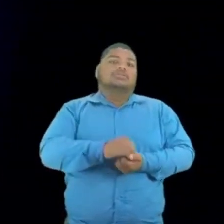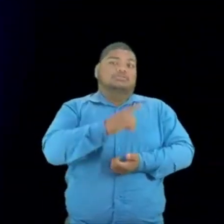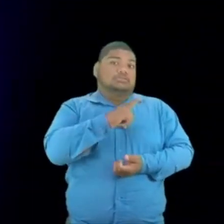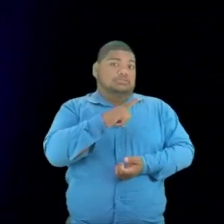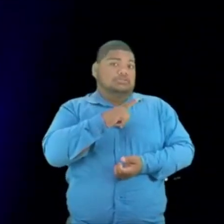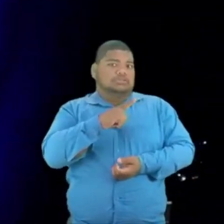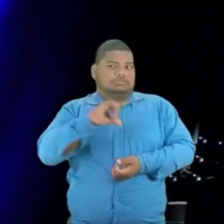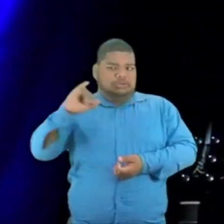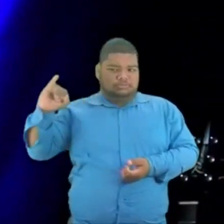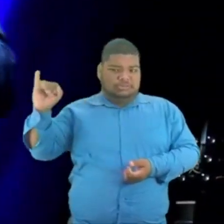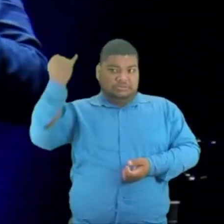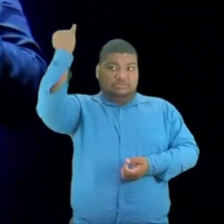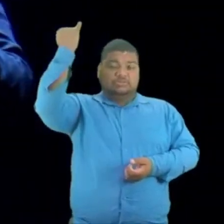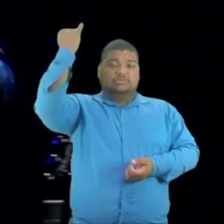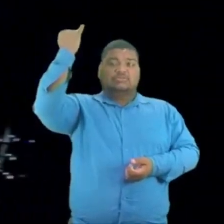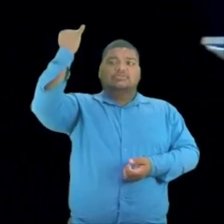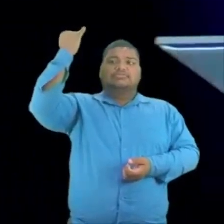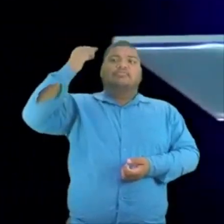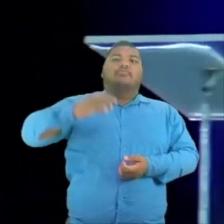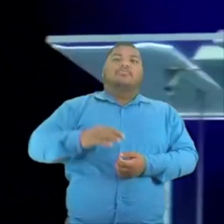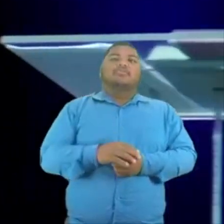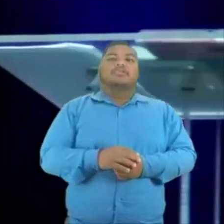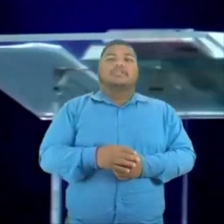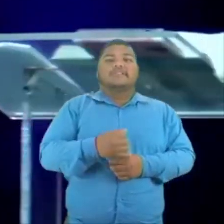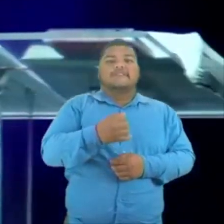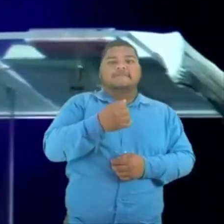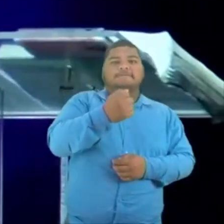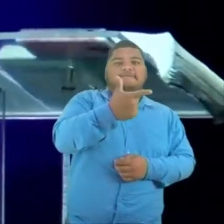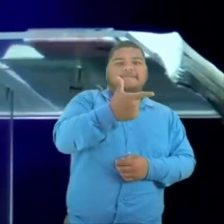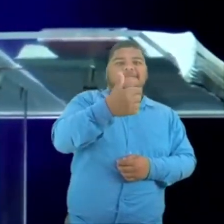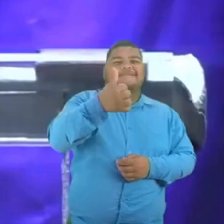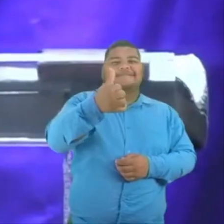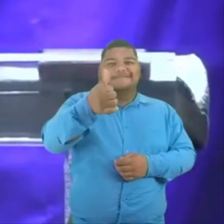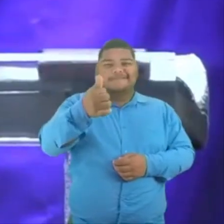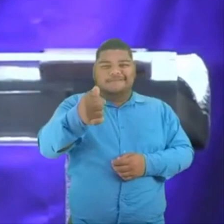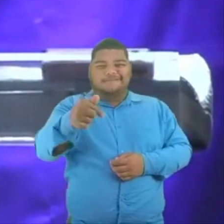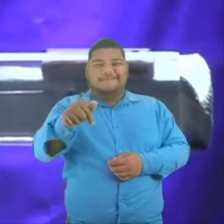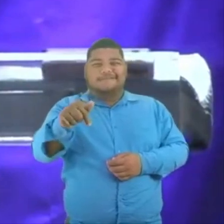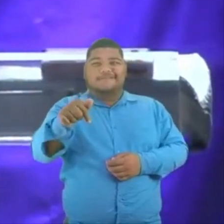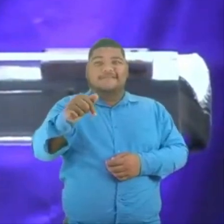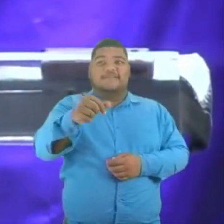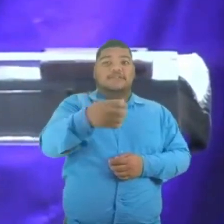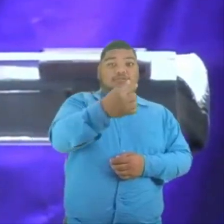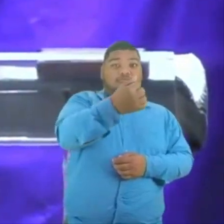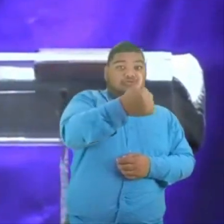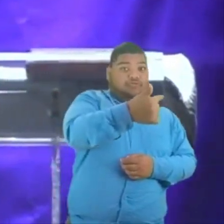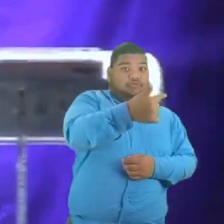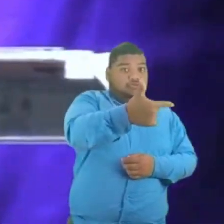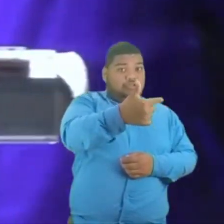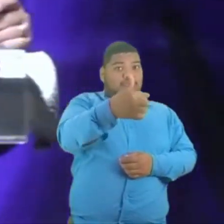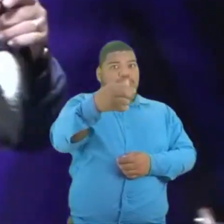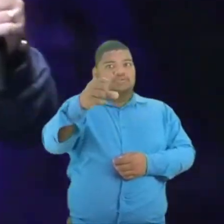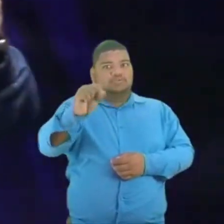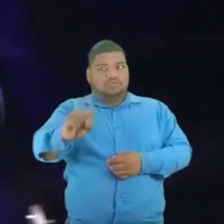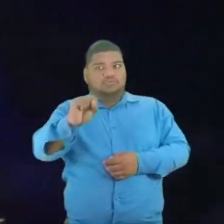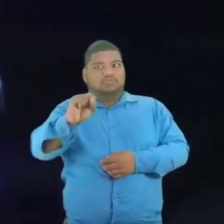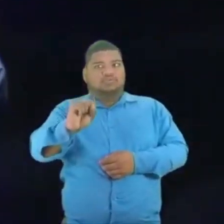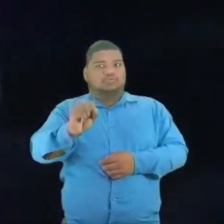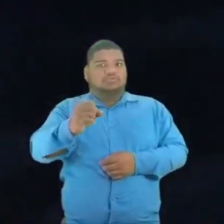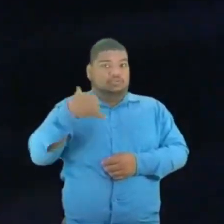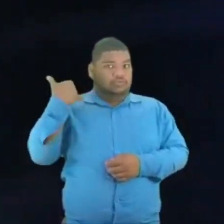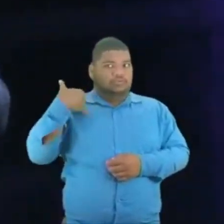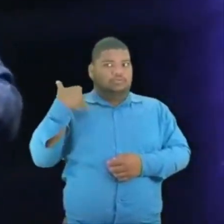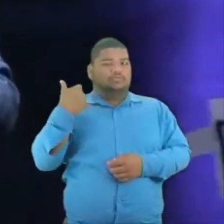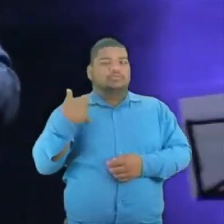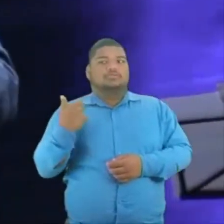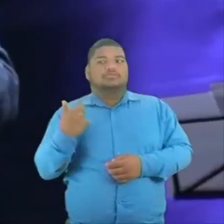dele. Ali por volta de 27, 28 anos de idade. E aí o carcereiro lá, o copeiro, né?